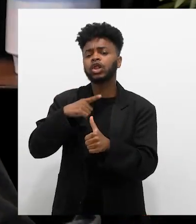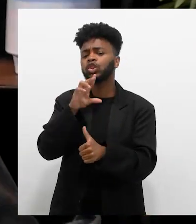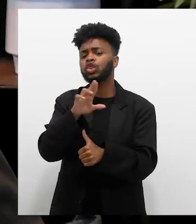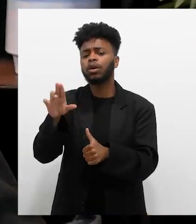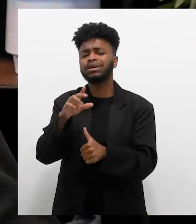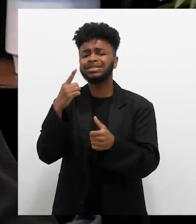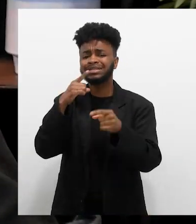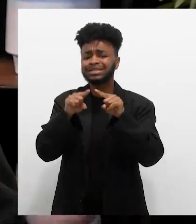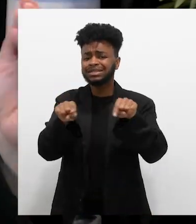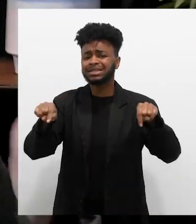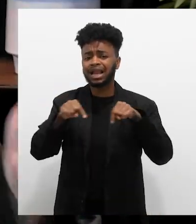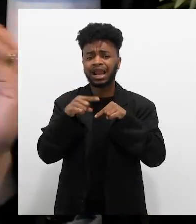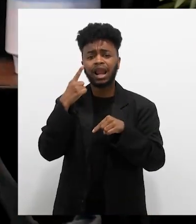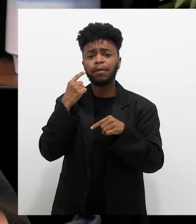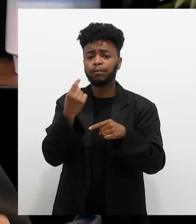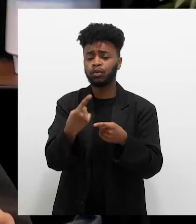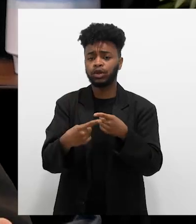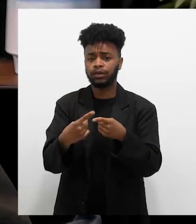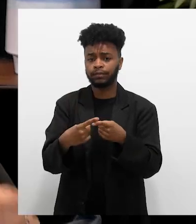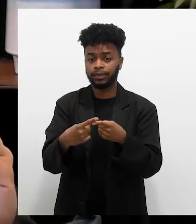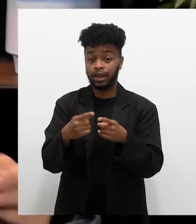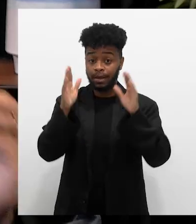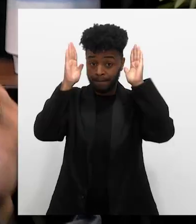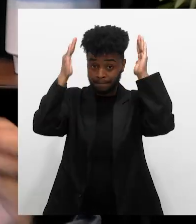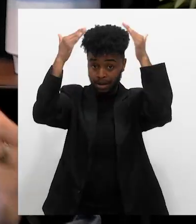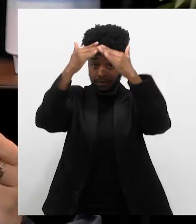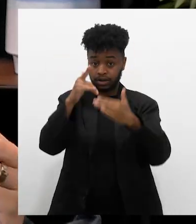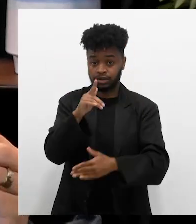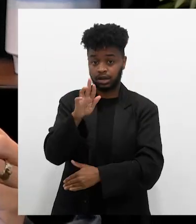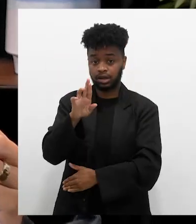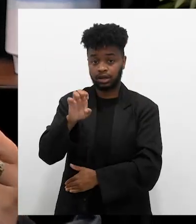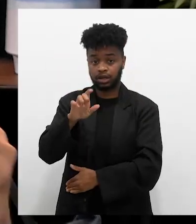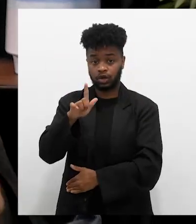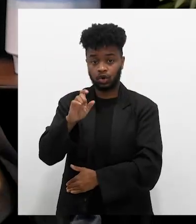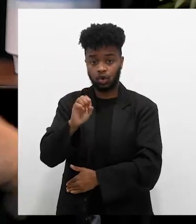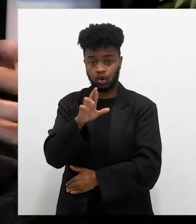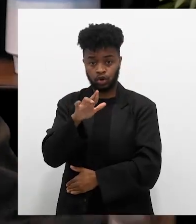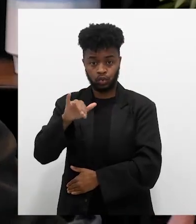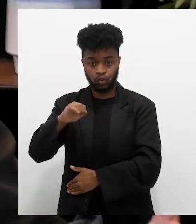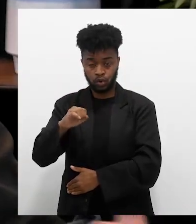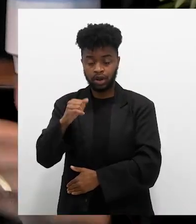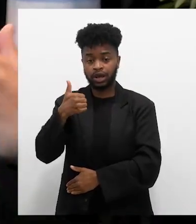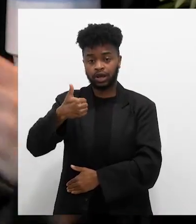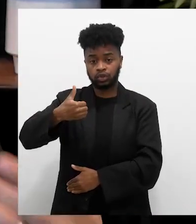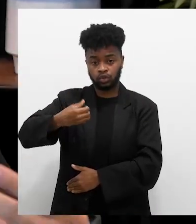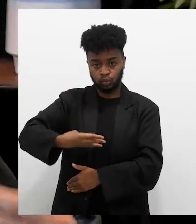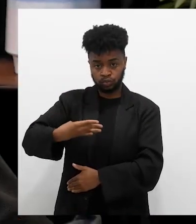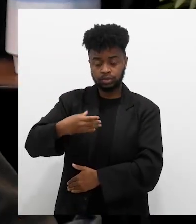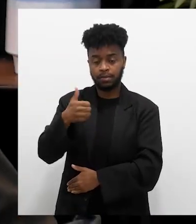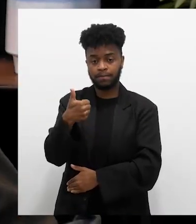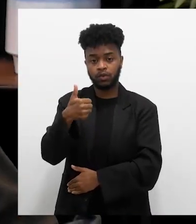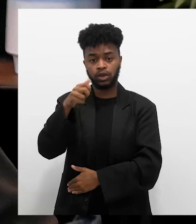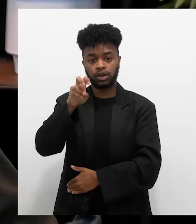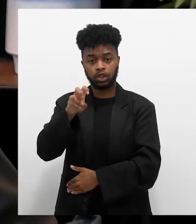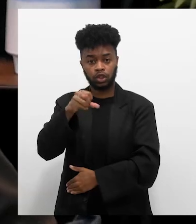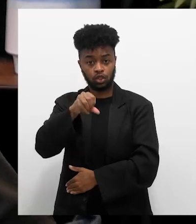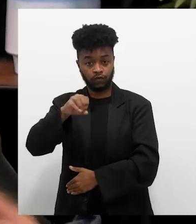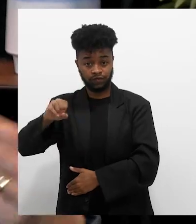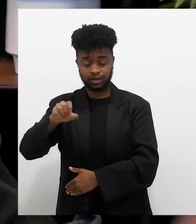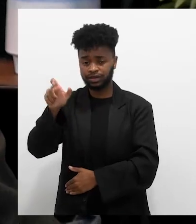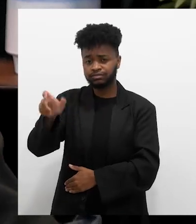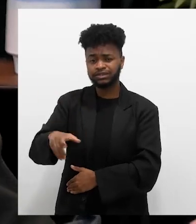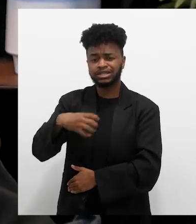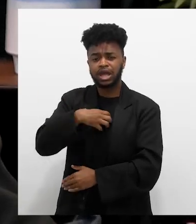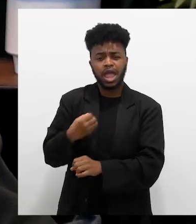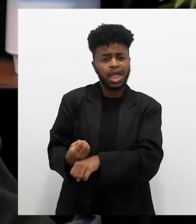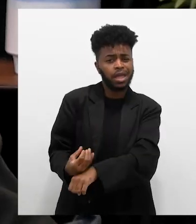nome. Porque o Papa Gregório XIV, no ano de 1590, quando foi levado para essa sala para se vestir, teria ficado